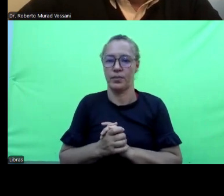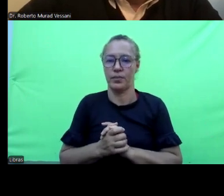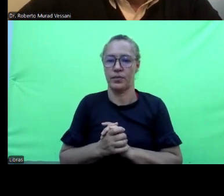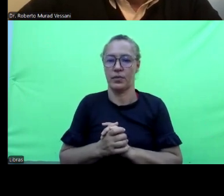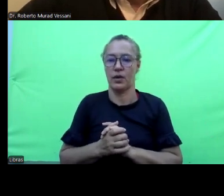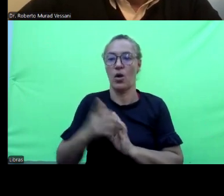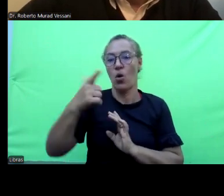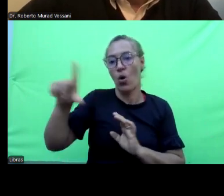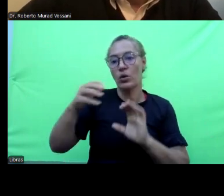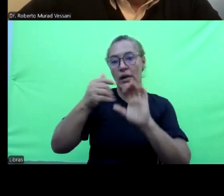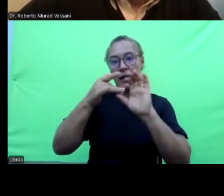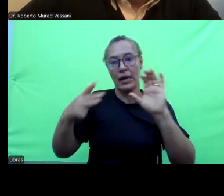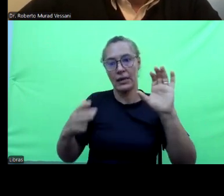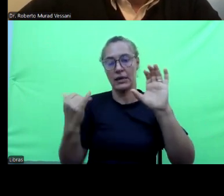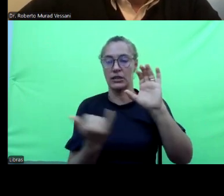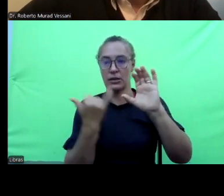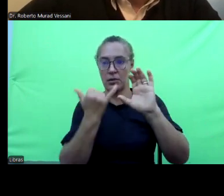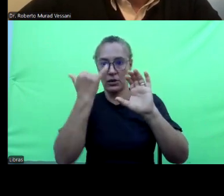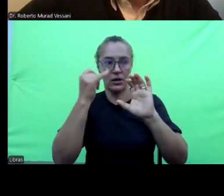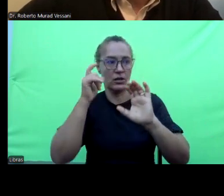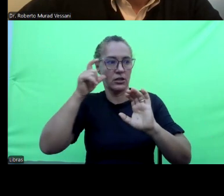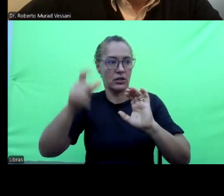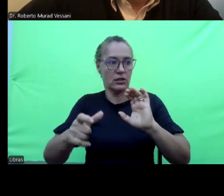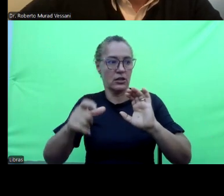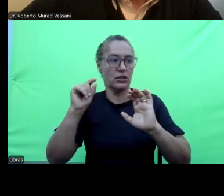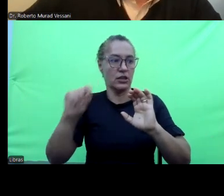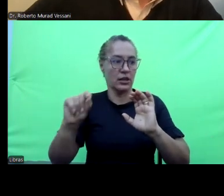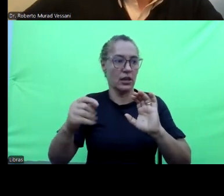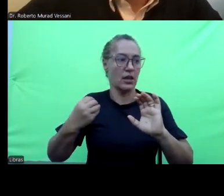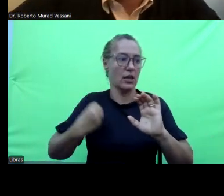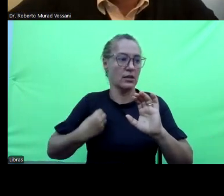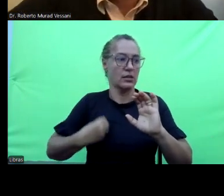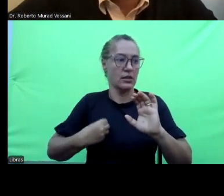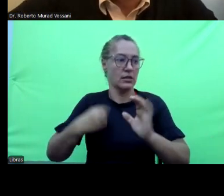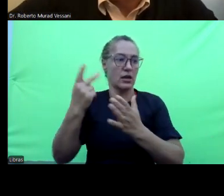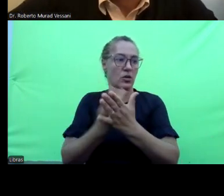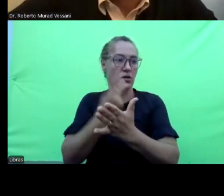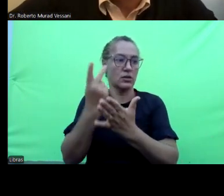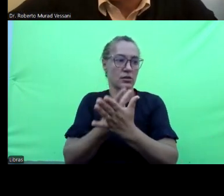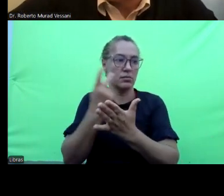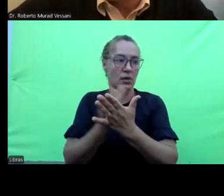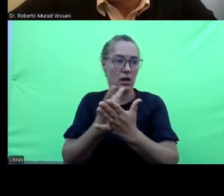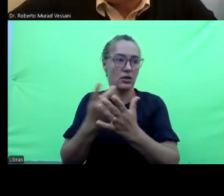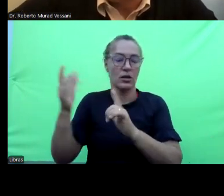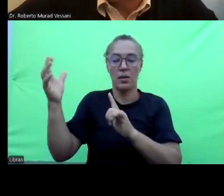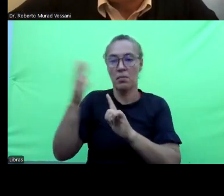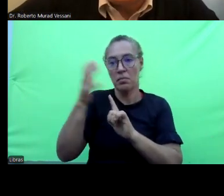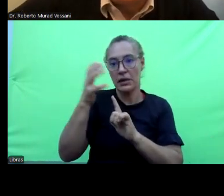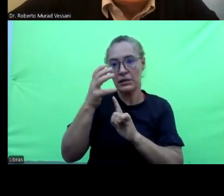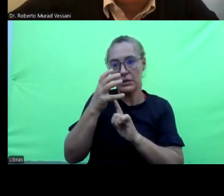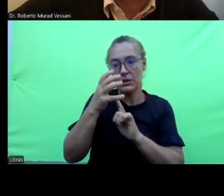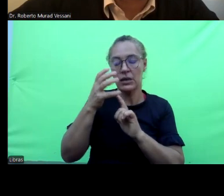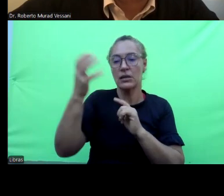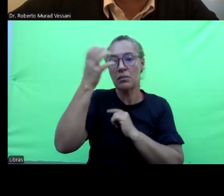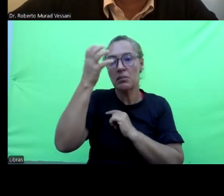Outro aspecto importante e interessante é que existem fatores que influenciam a pressão intraocular. A pressão intraocular, na